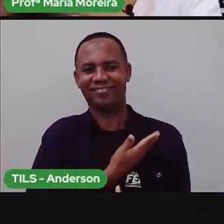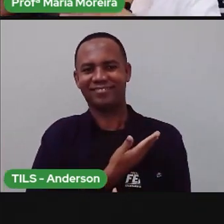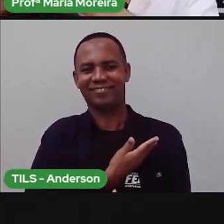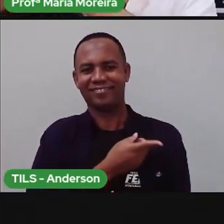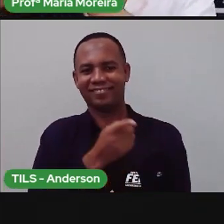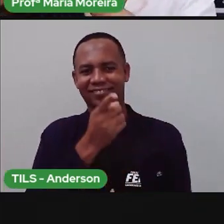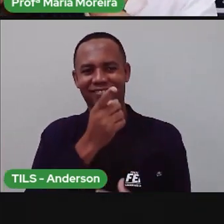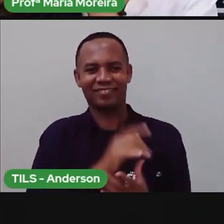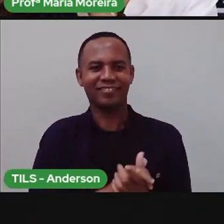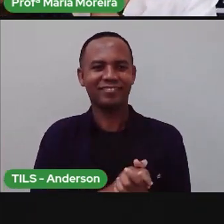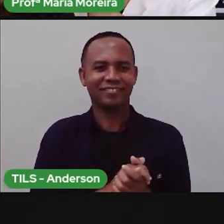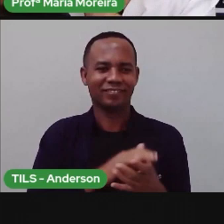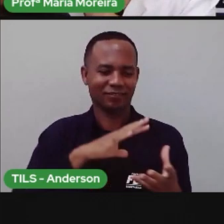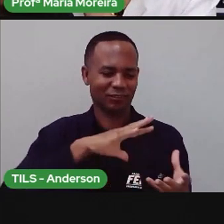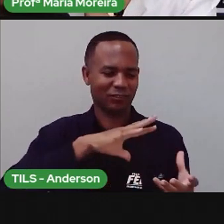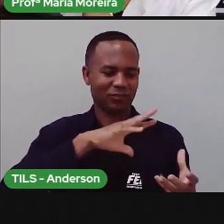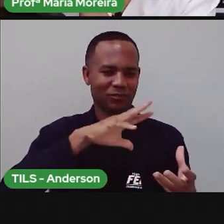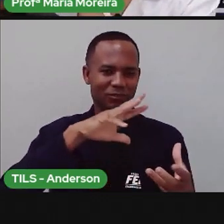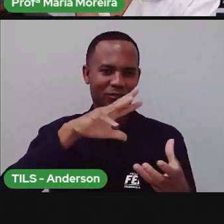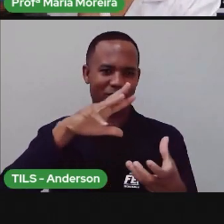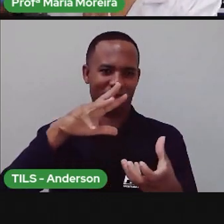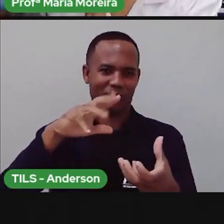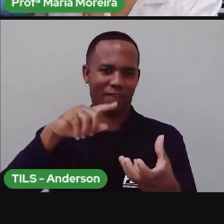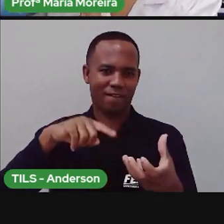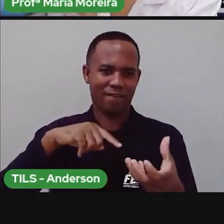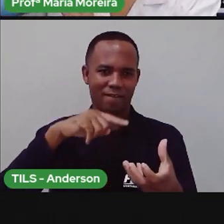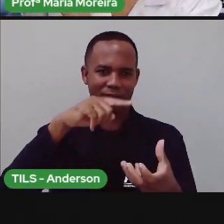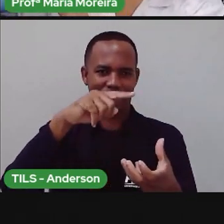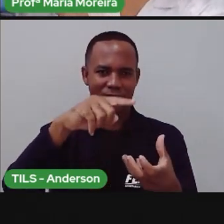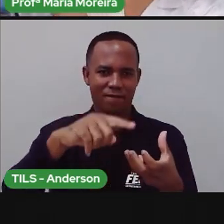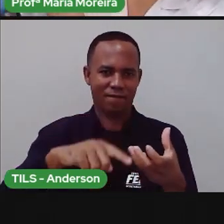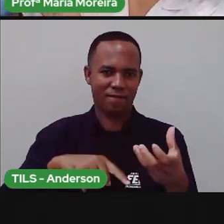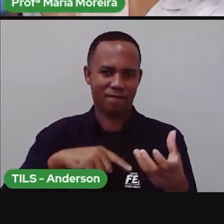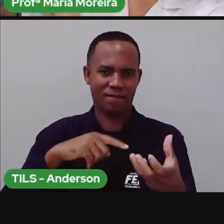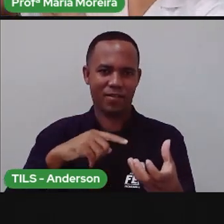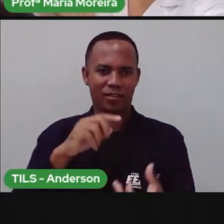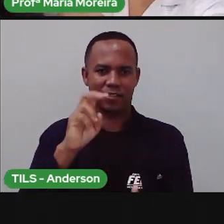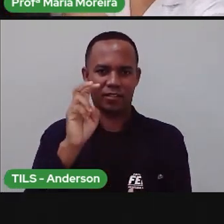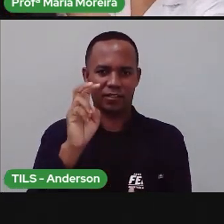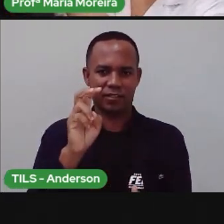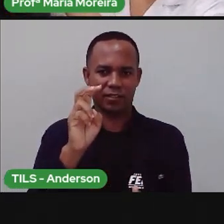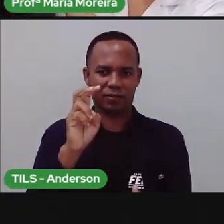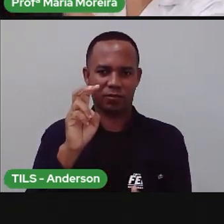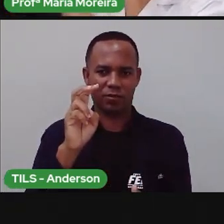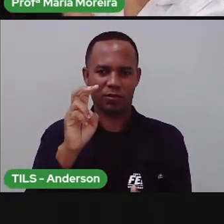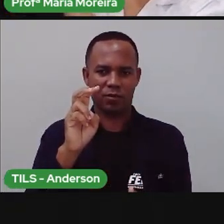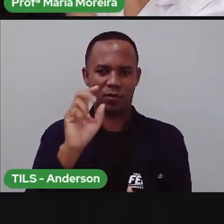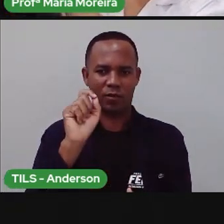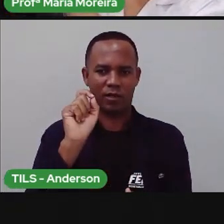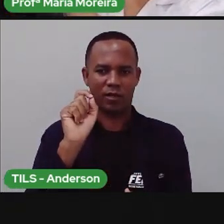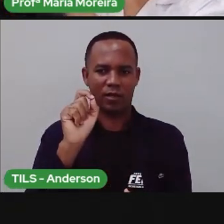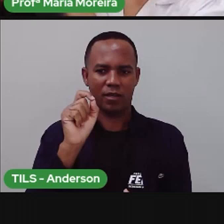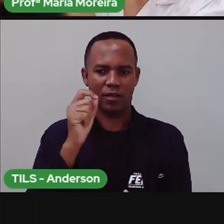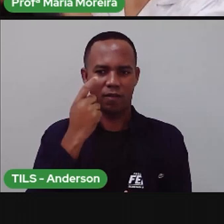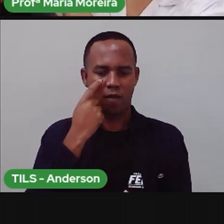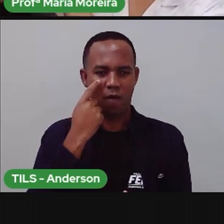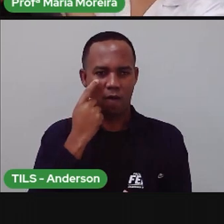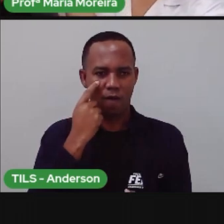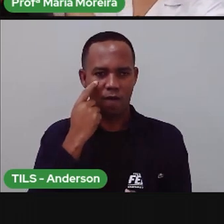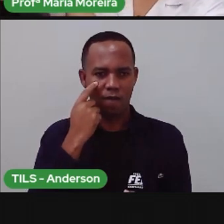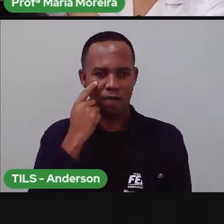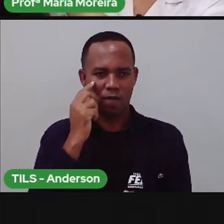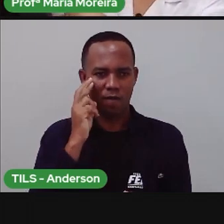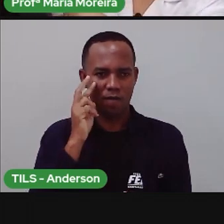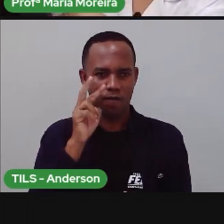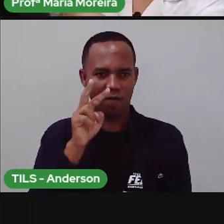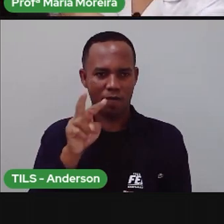tá? Aqui, tá vendo? Cinco oceanos. Se quem tiver aí como olhar o mapa, você vai ver o nome